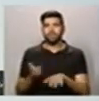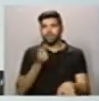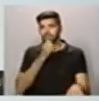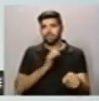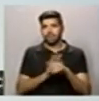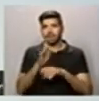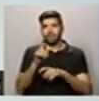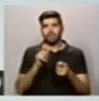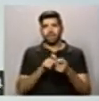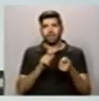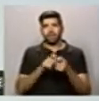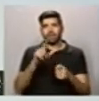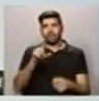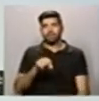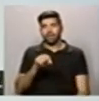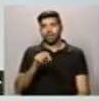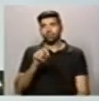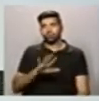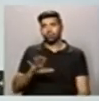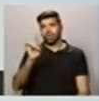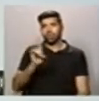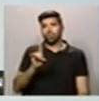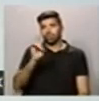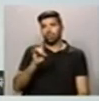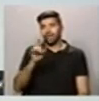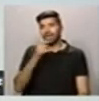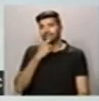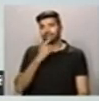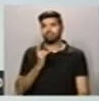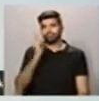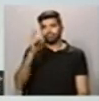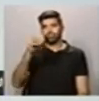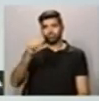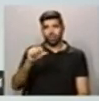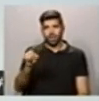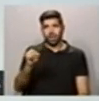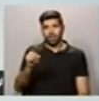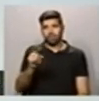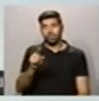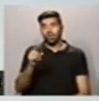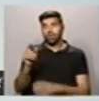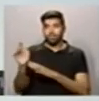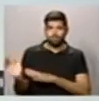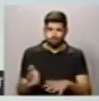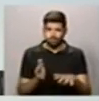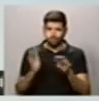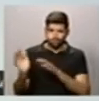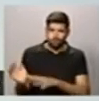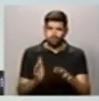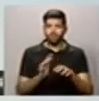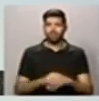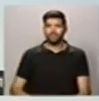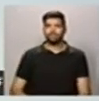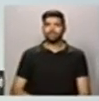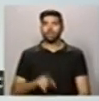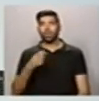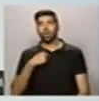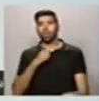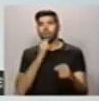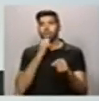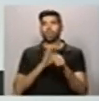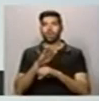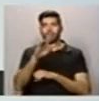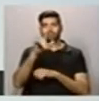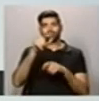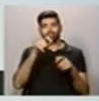ocidental e também aqui na região norte, nas terras altas da região norte, a soprar forte. Quanto à ondulação na